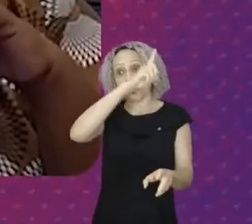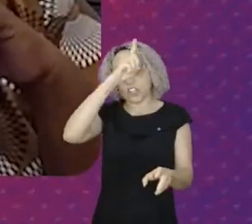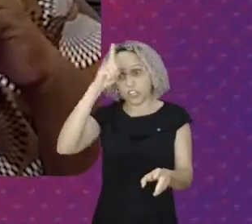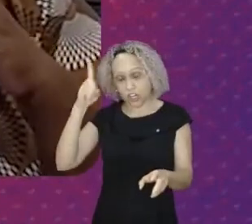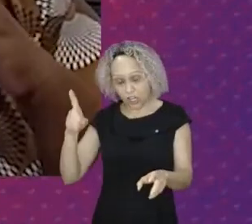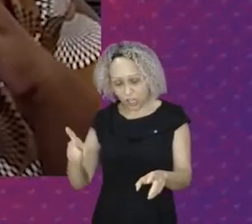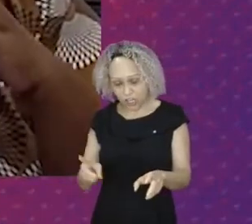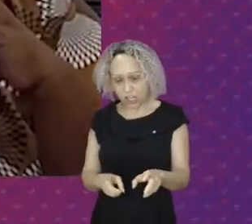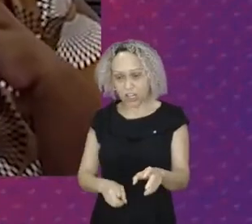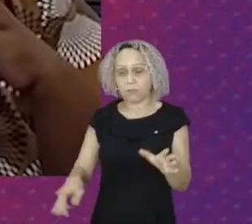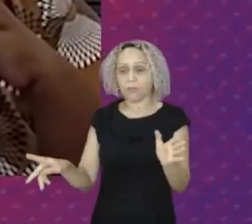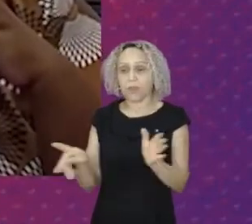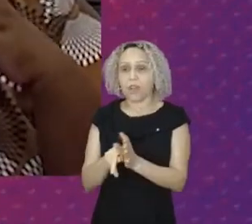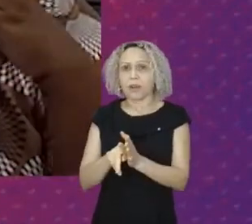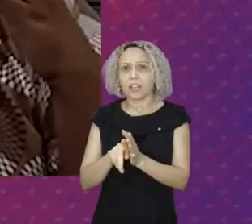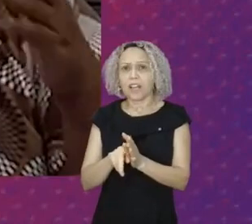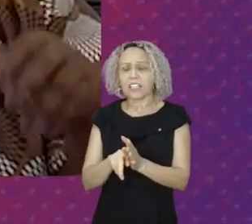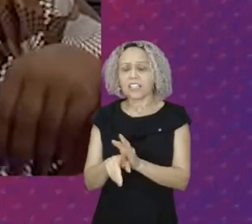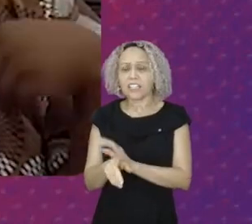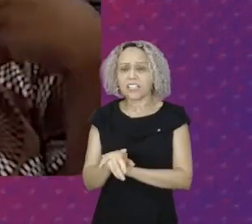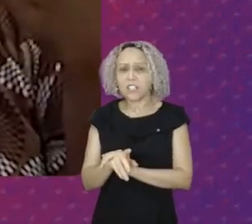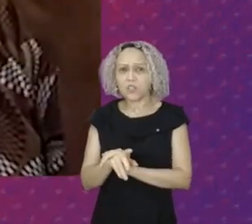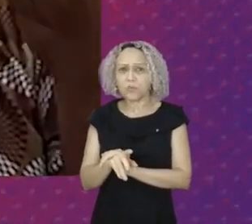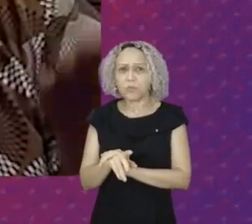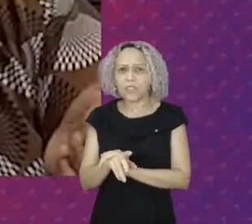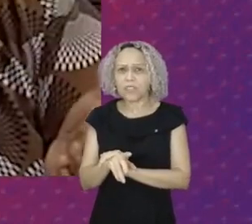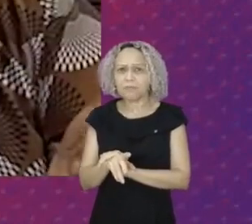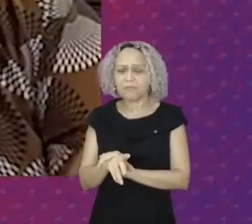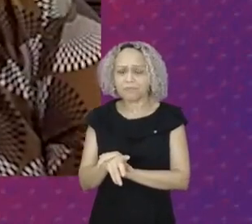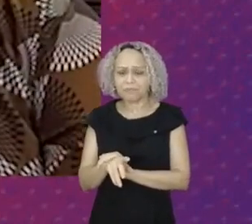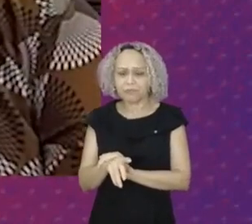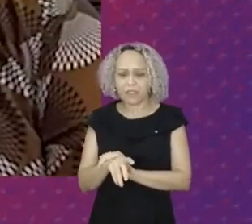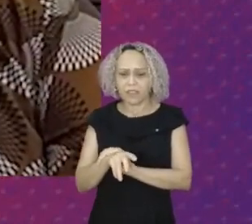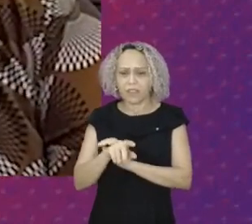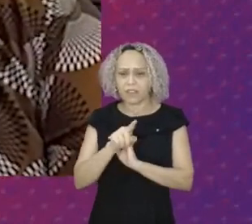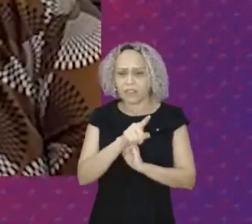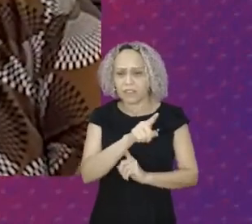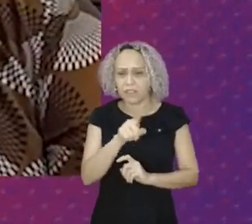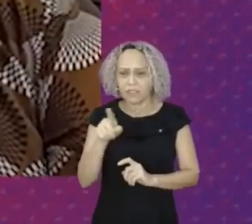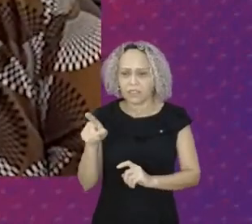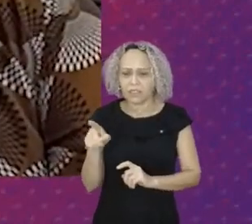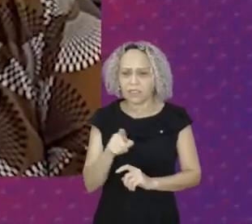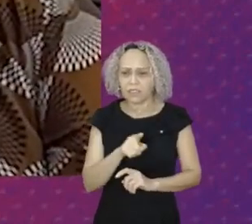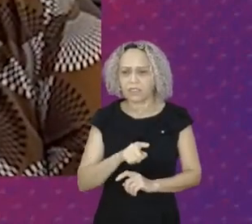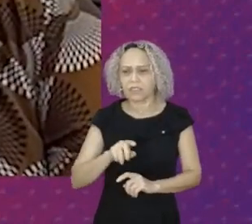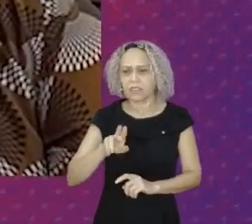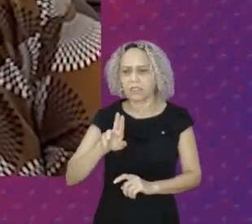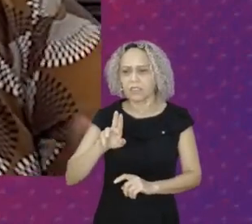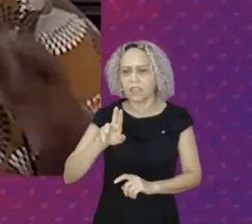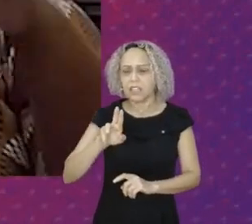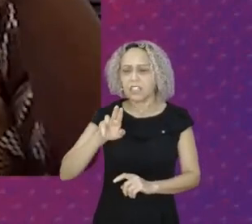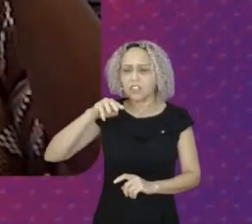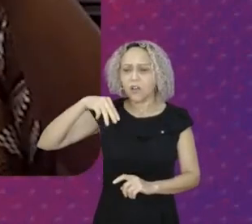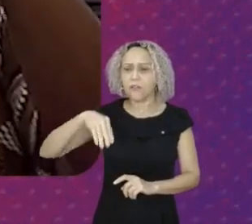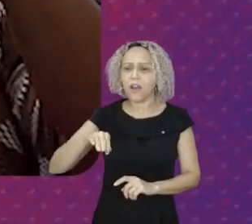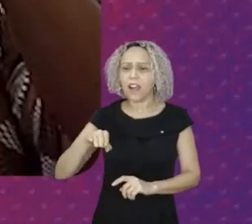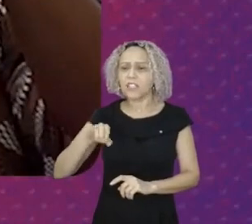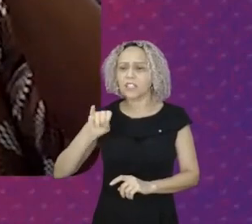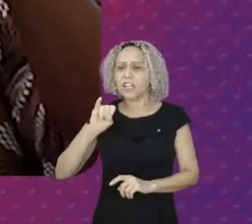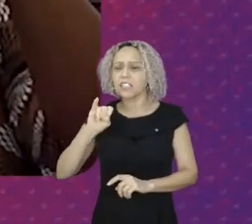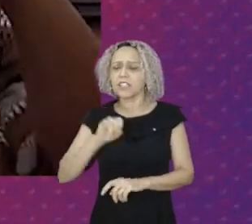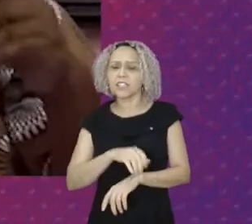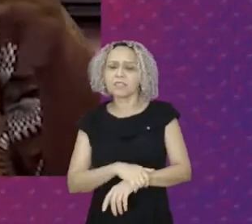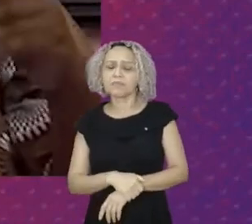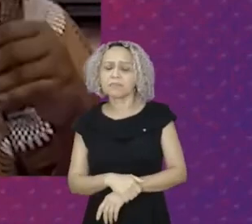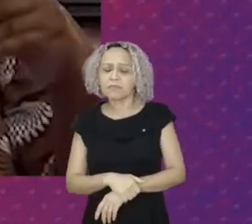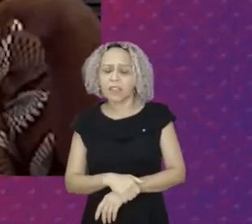do Conselho Nacional de Educação estabelecendo as diretrizes para o cumprimento da lei. E aí eu acho